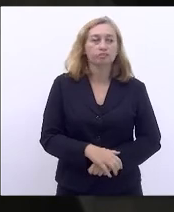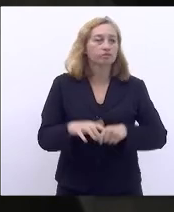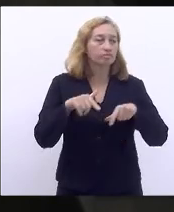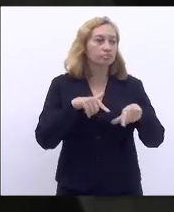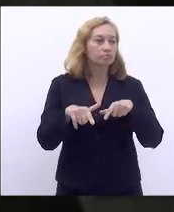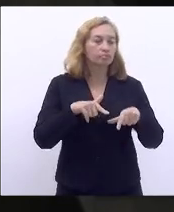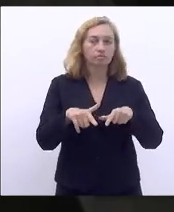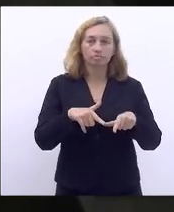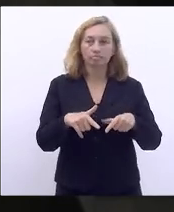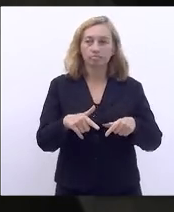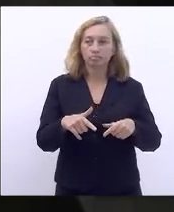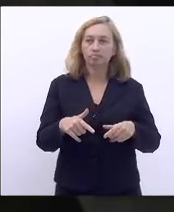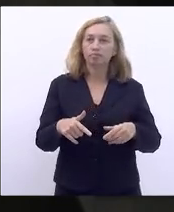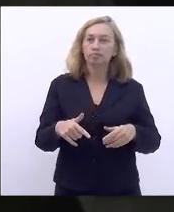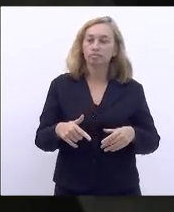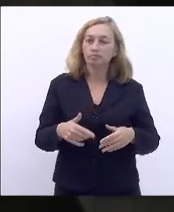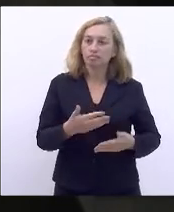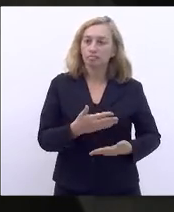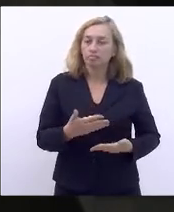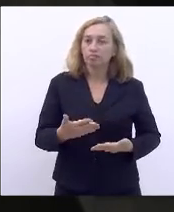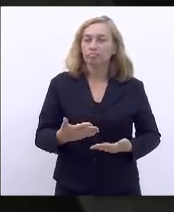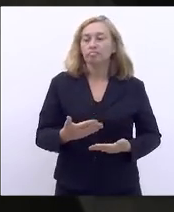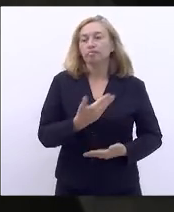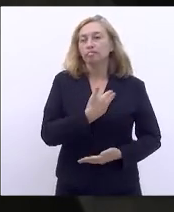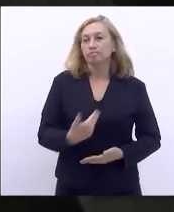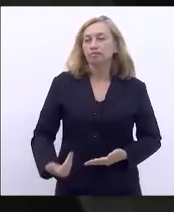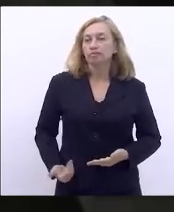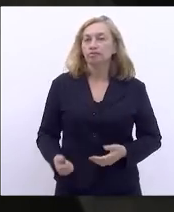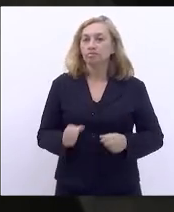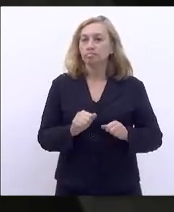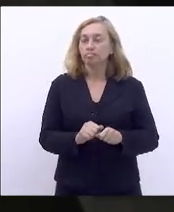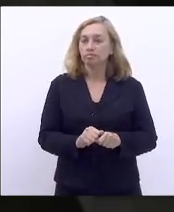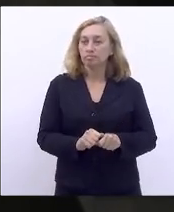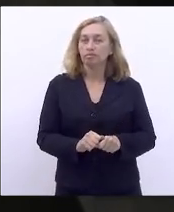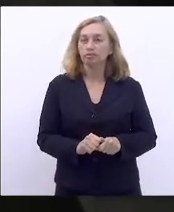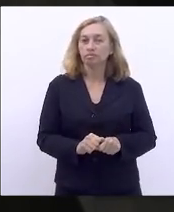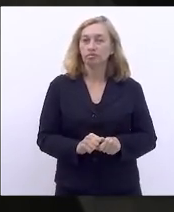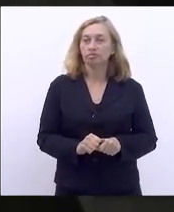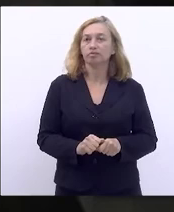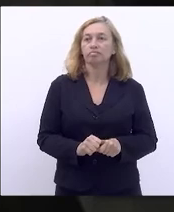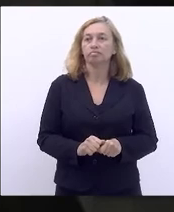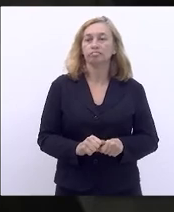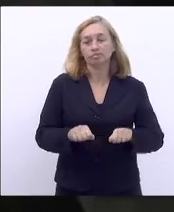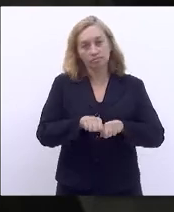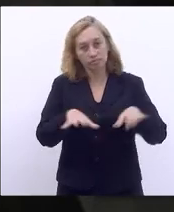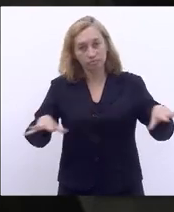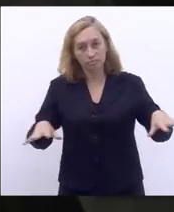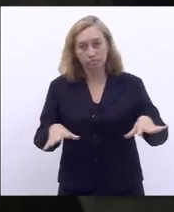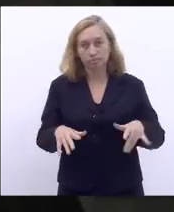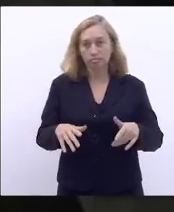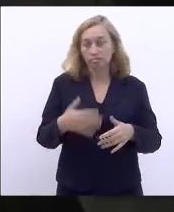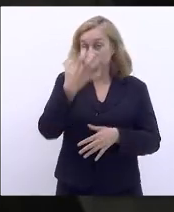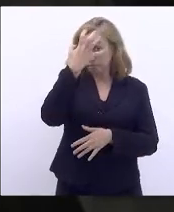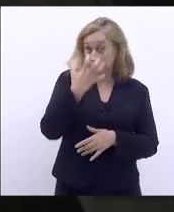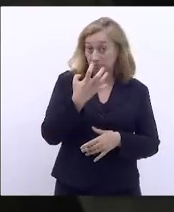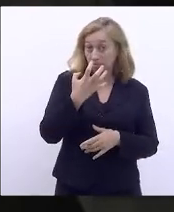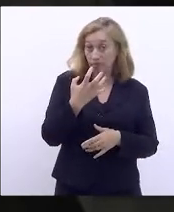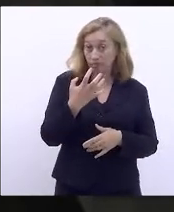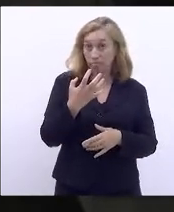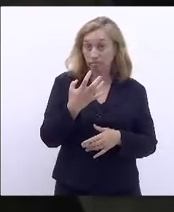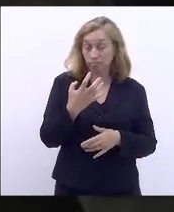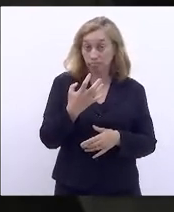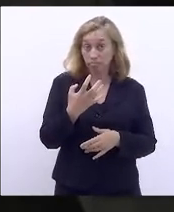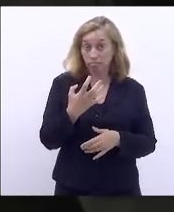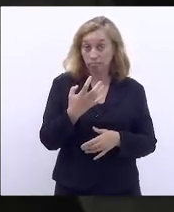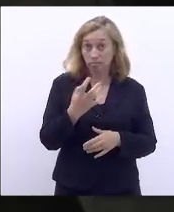função pública, porque, afinal de contas, em plena pandemia, os fatos gravíssimos cometidos de responsabilidade do governador